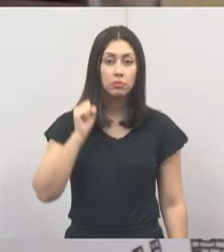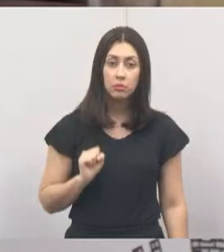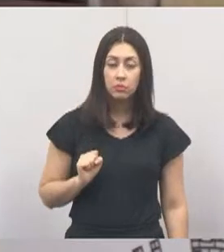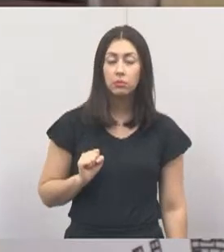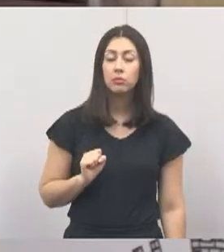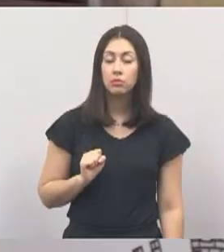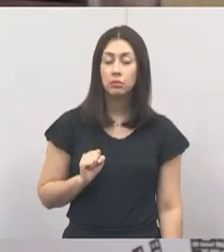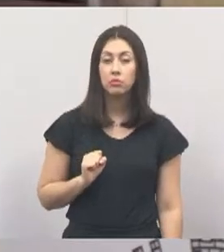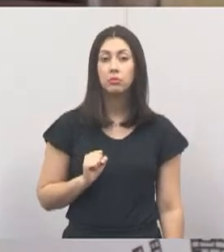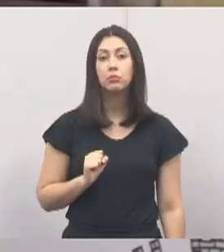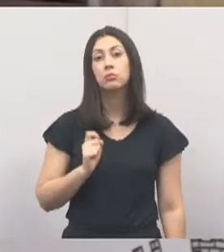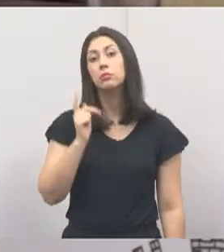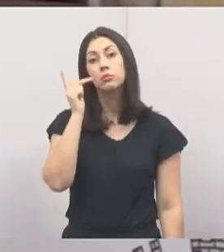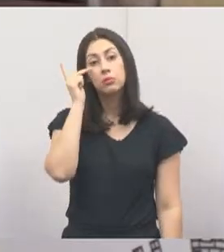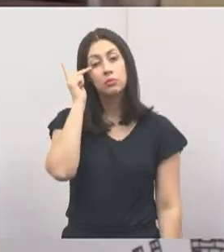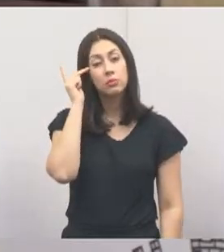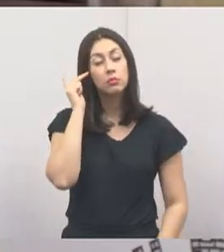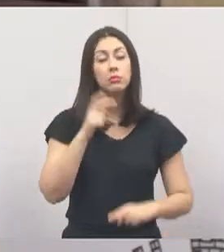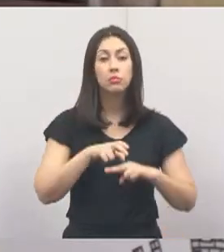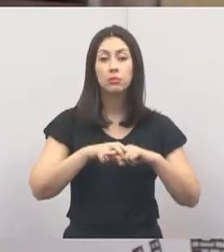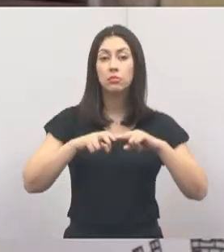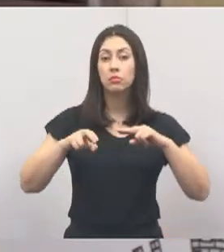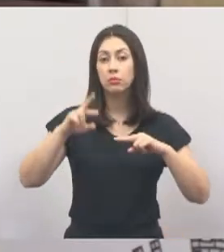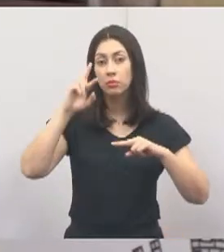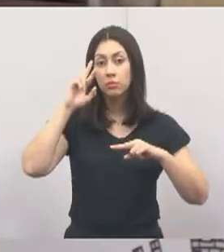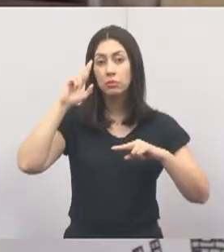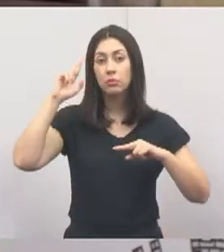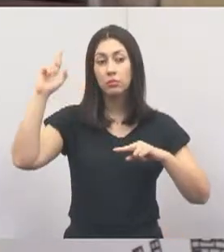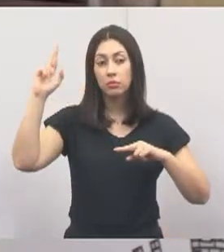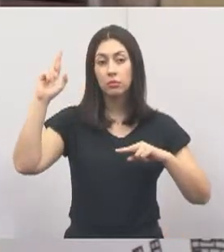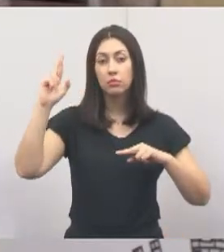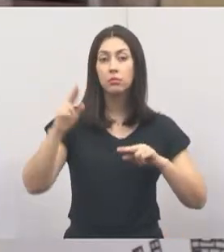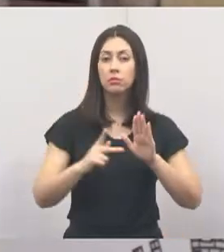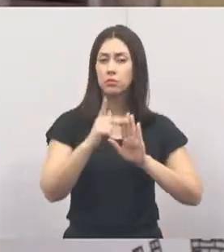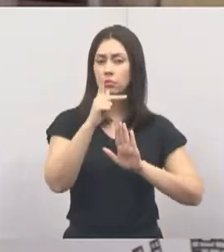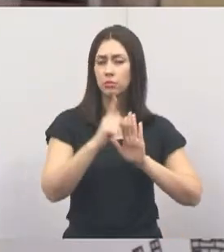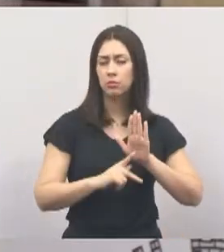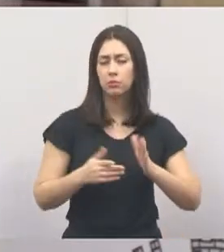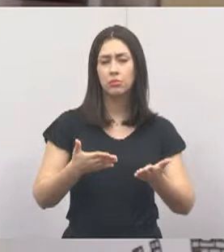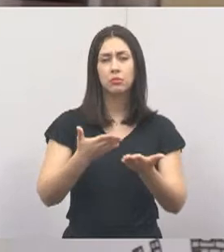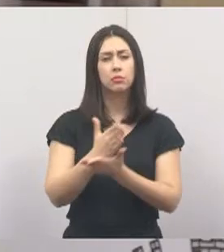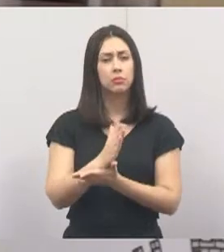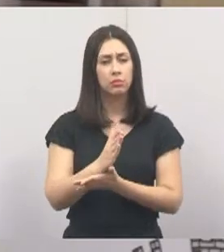Amizade e Paulinho do Esporte, mesa diretora do Legislativo. Projeto